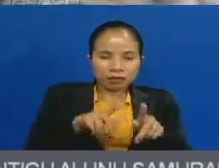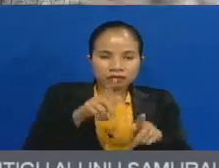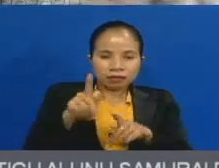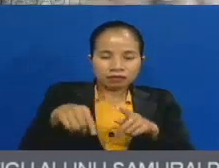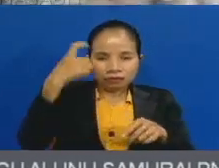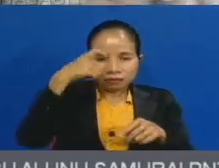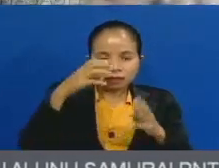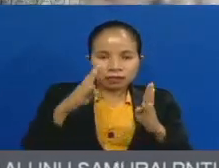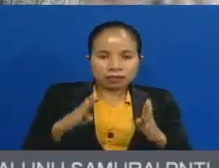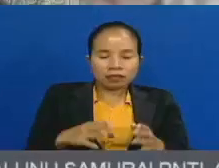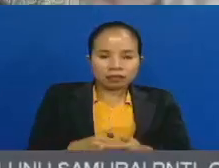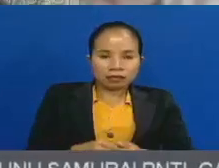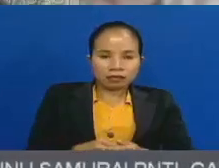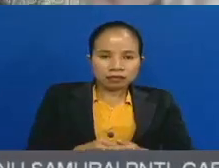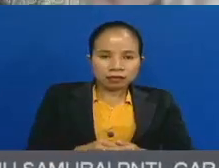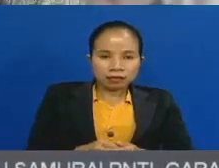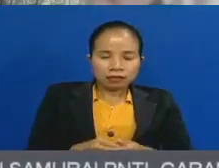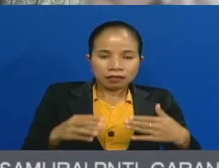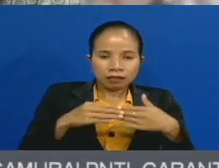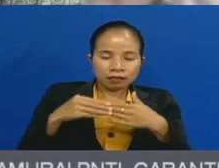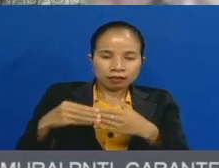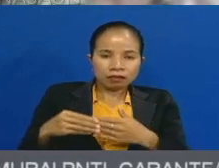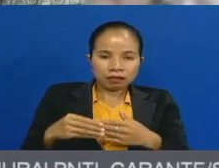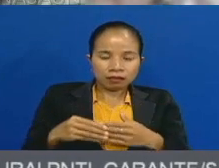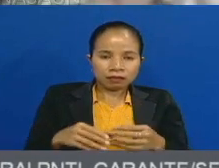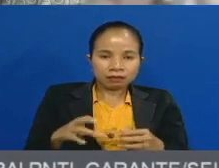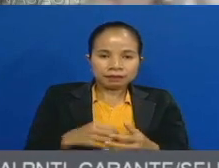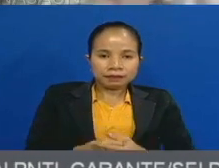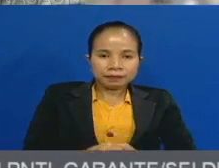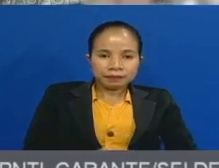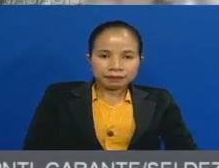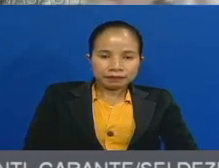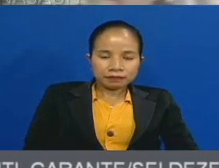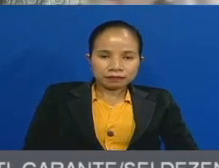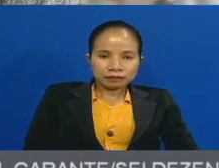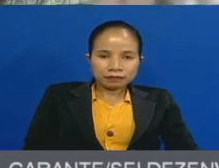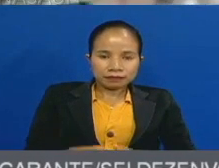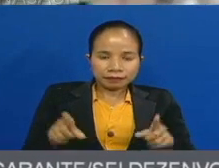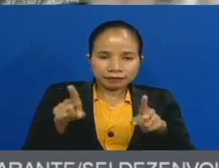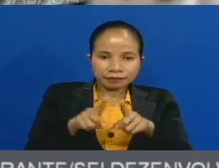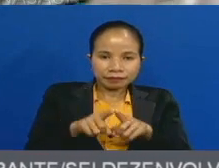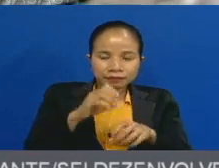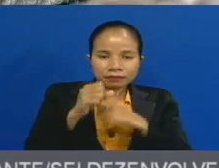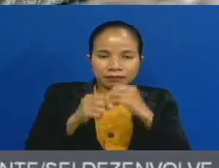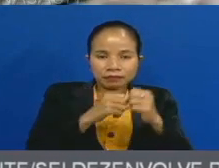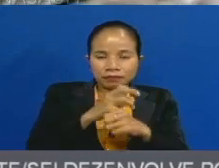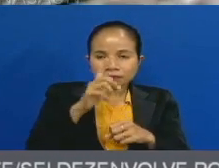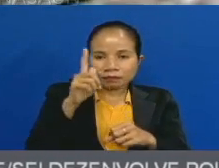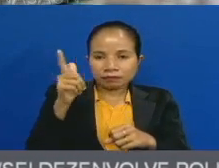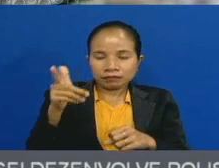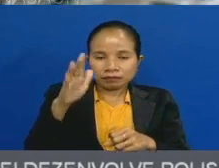estadista, diplomata, reconciliador, no tolerante. Relaciona rotina em Rua Nulo Resin